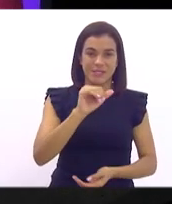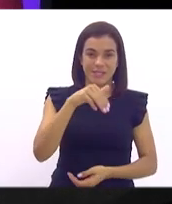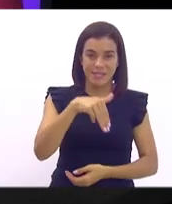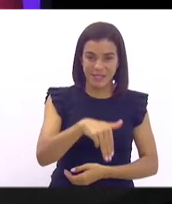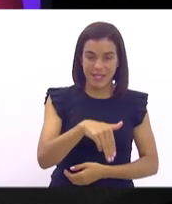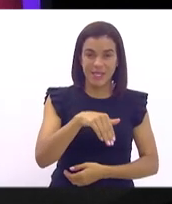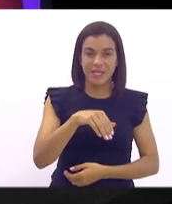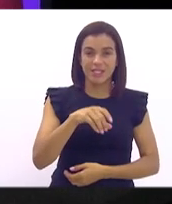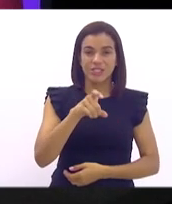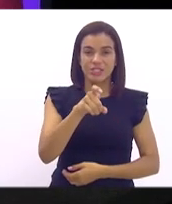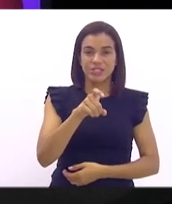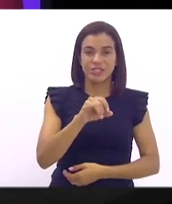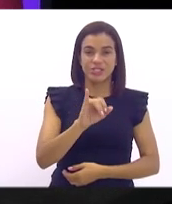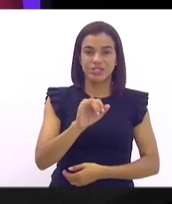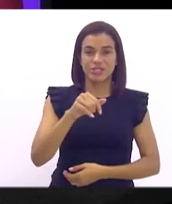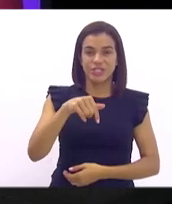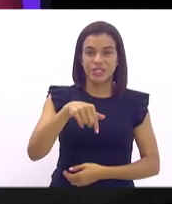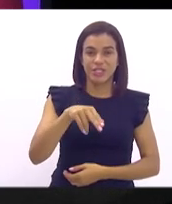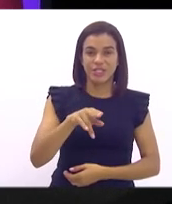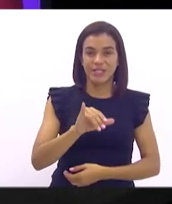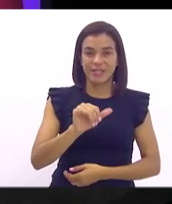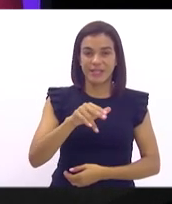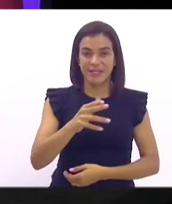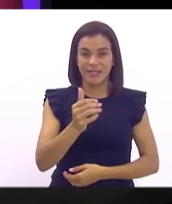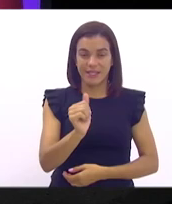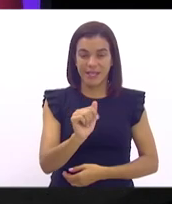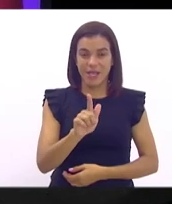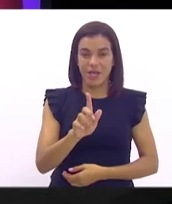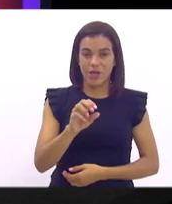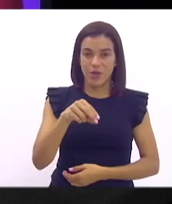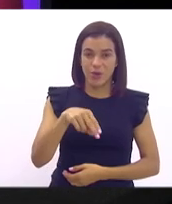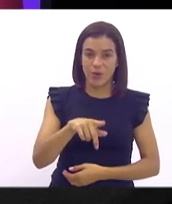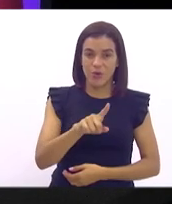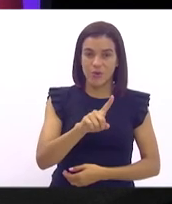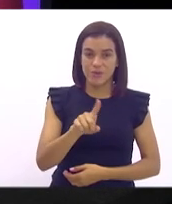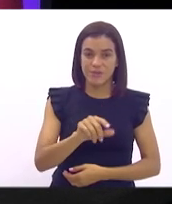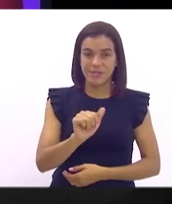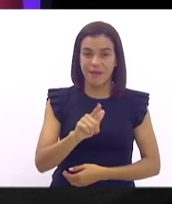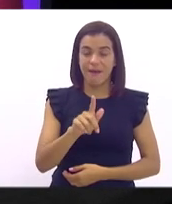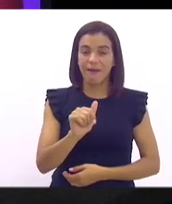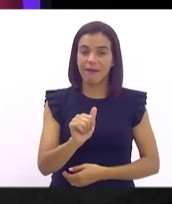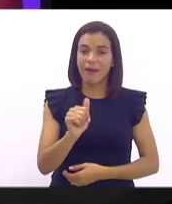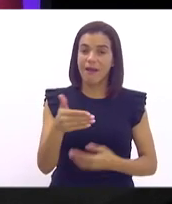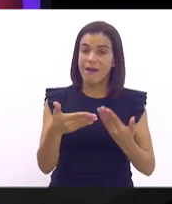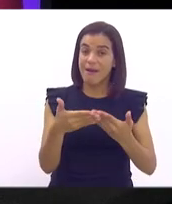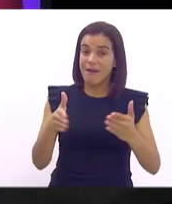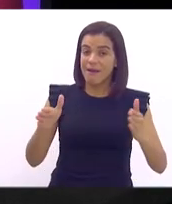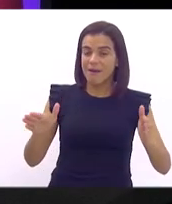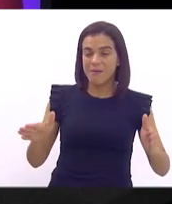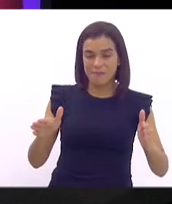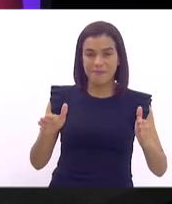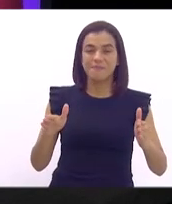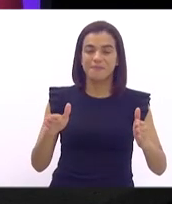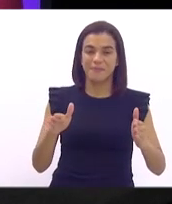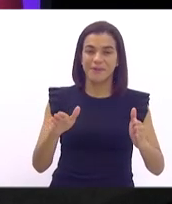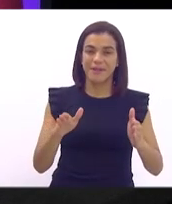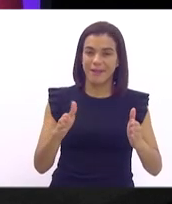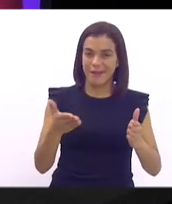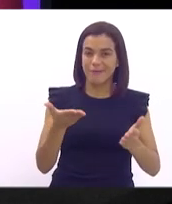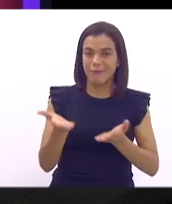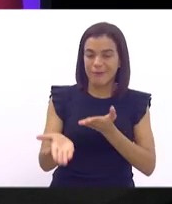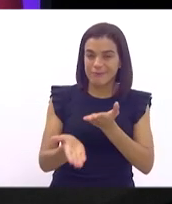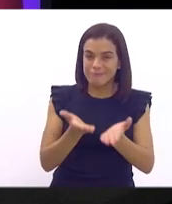CIAN Chiquinha Gonzaga ampliando o escopo de atendimento, né, fugindo a